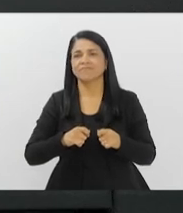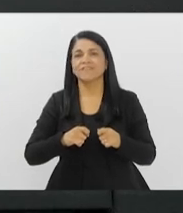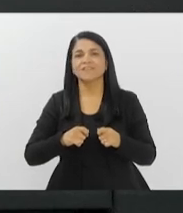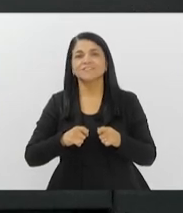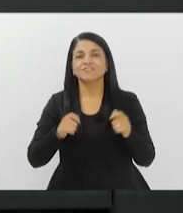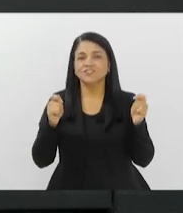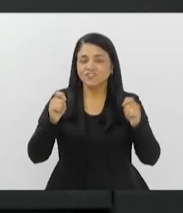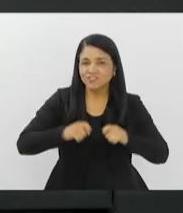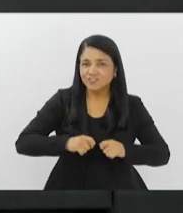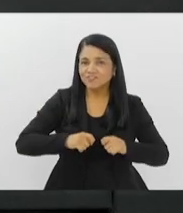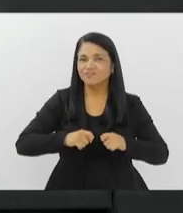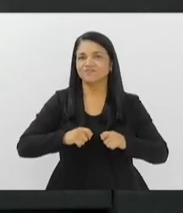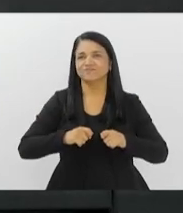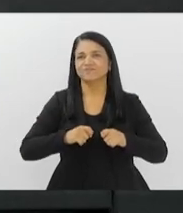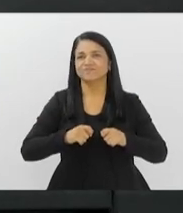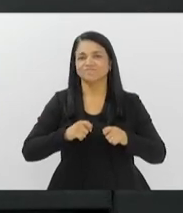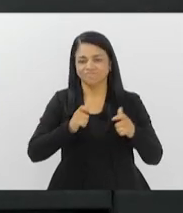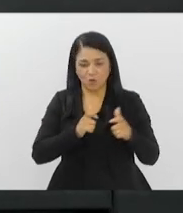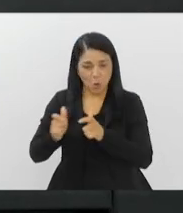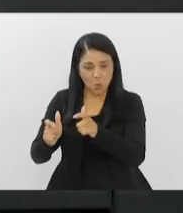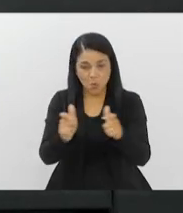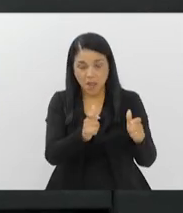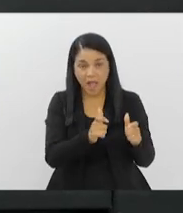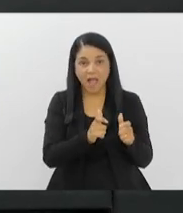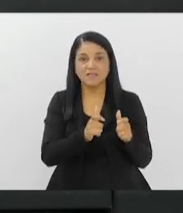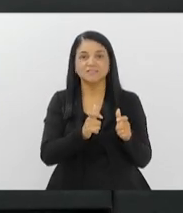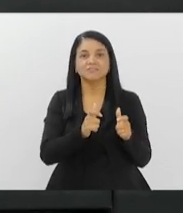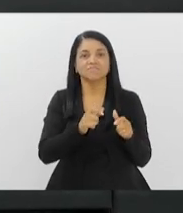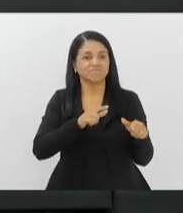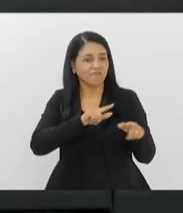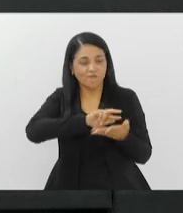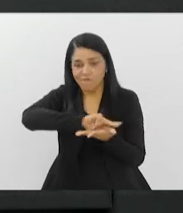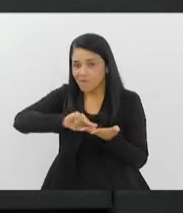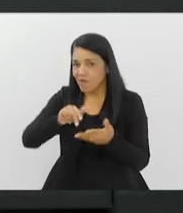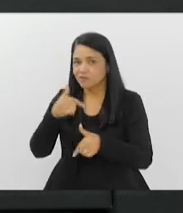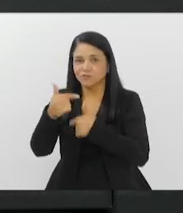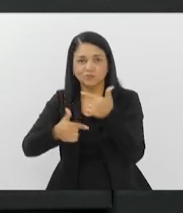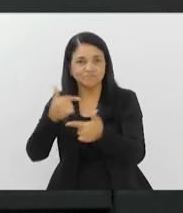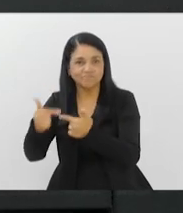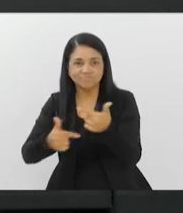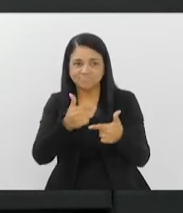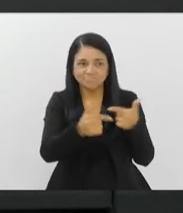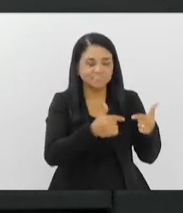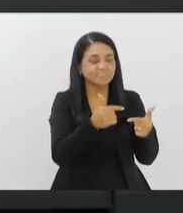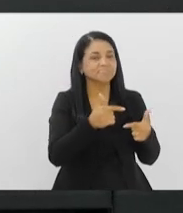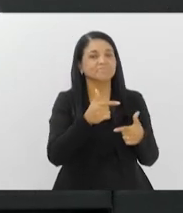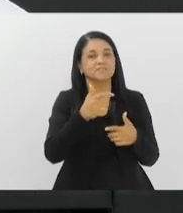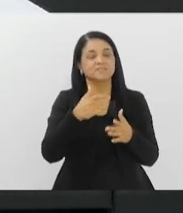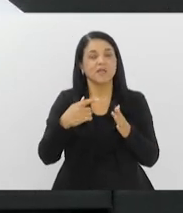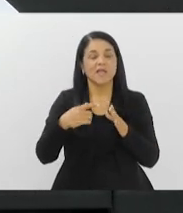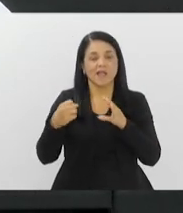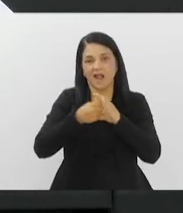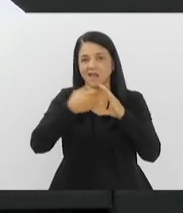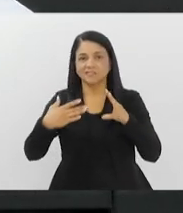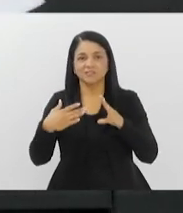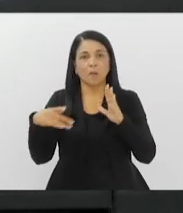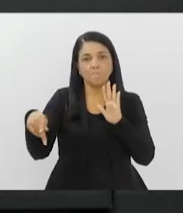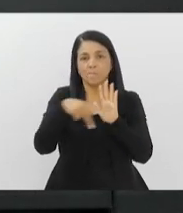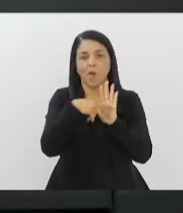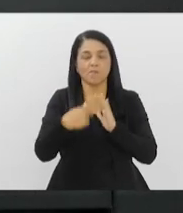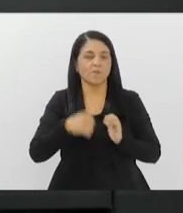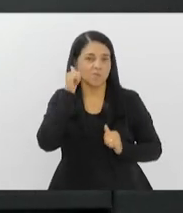de estar em vários lugares e fazendo várias coisas. Isso já é típico da mulher. Então, a